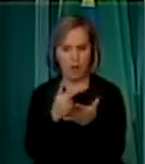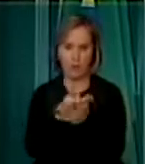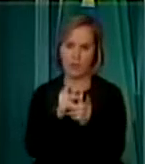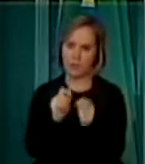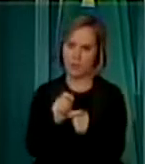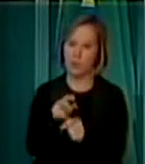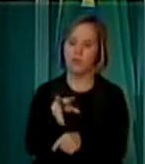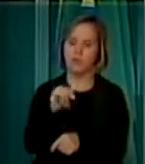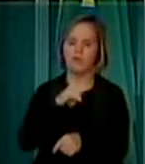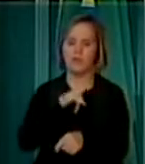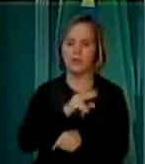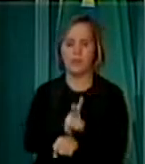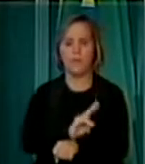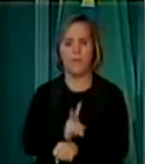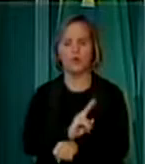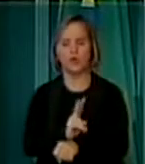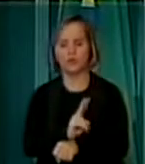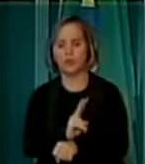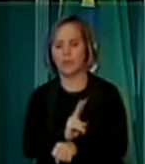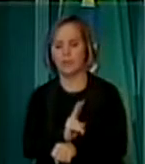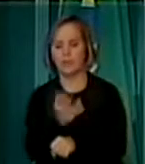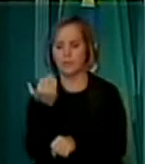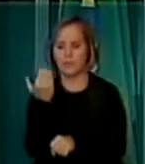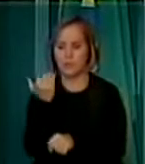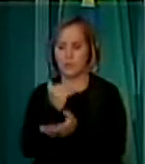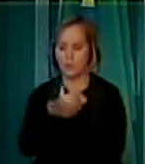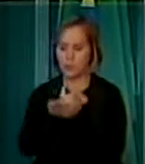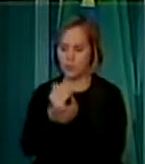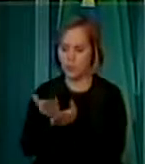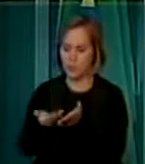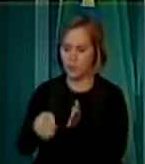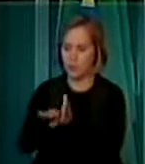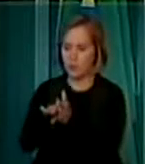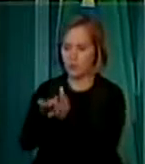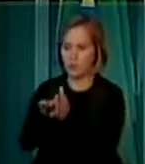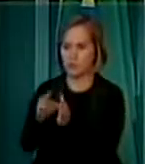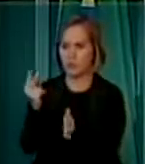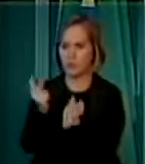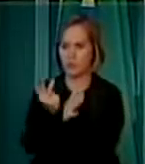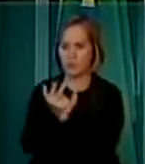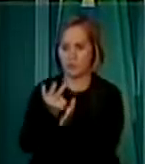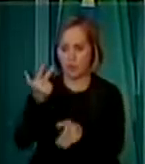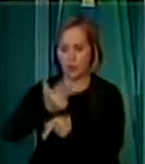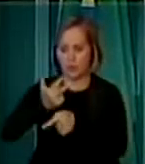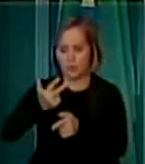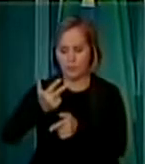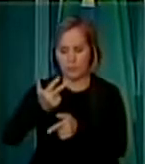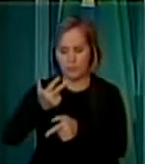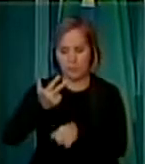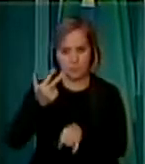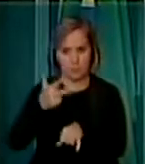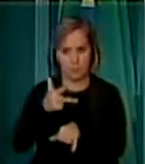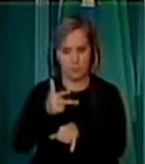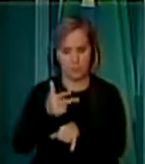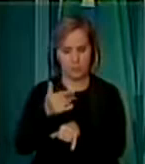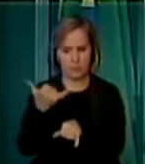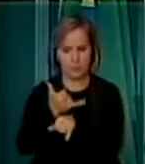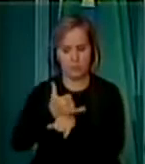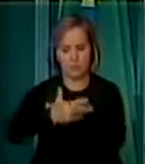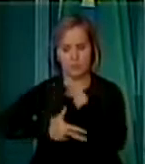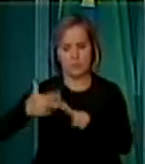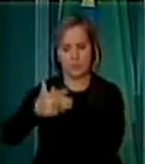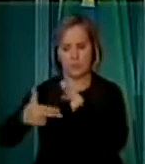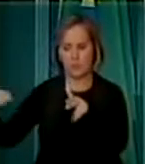será feito monitoramento desde a estação de Santa Cruz, de onde o trem partiu, até o momento do